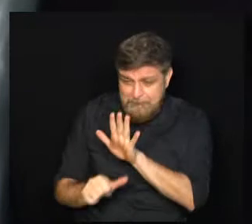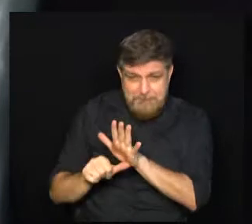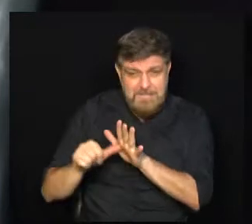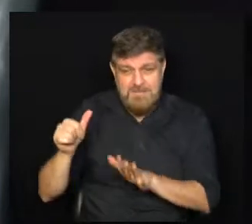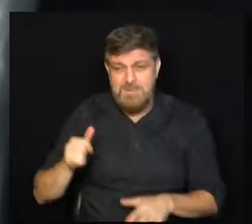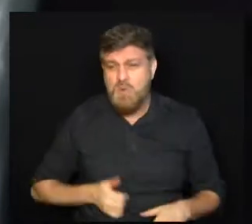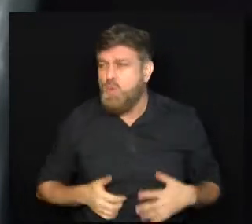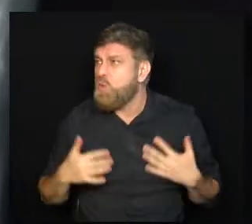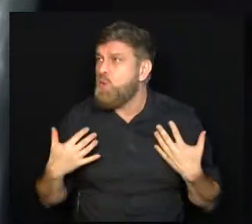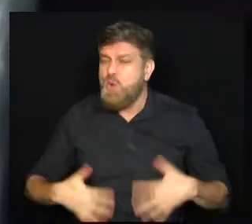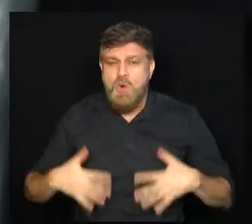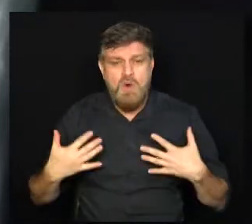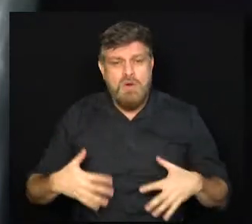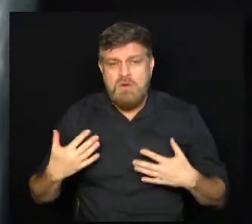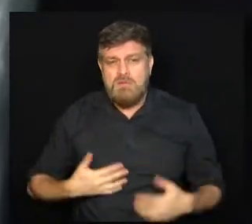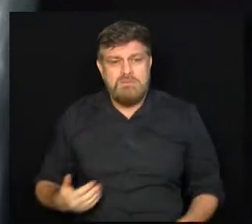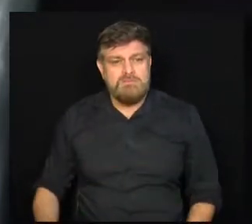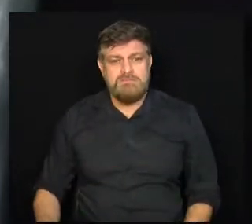algo assim